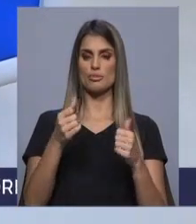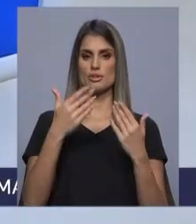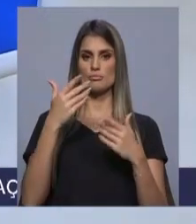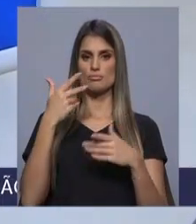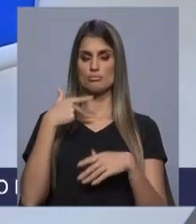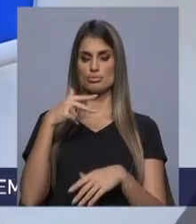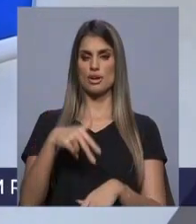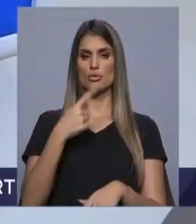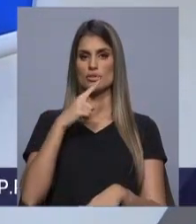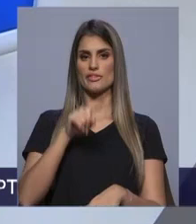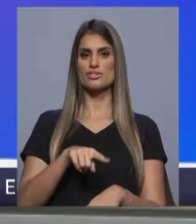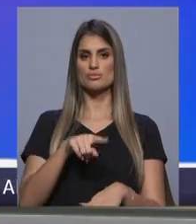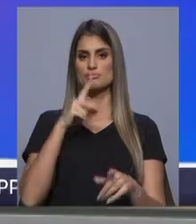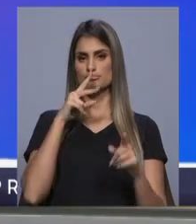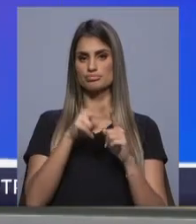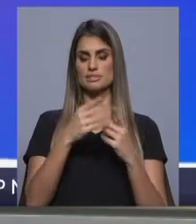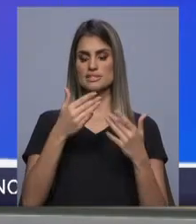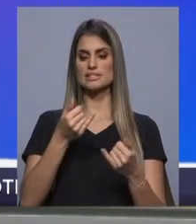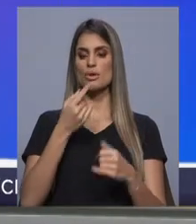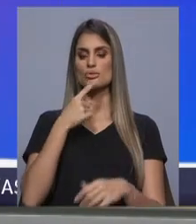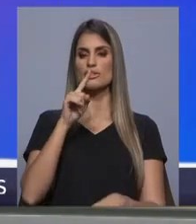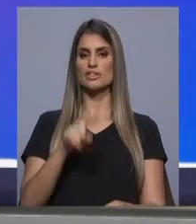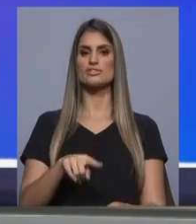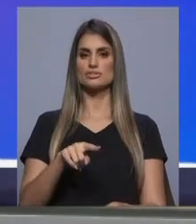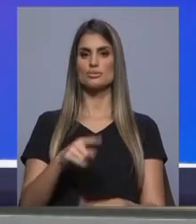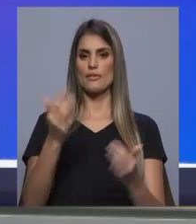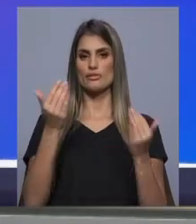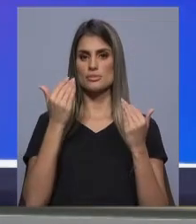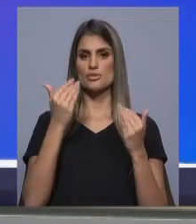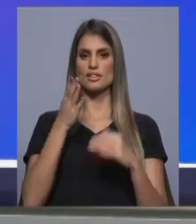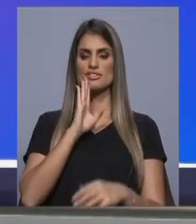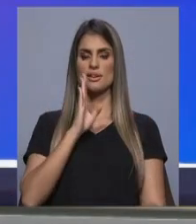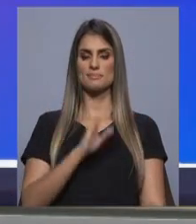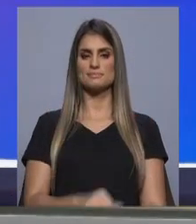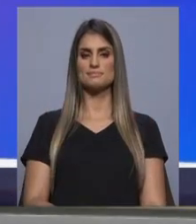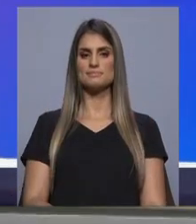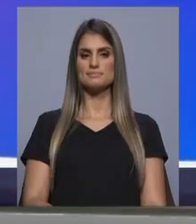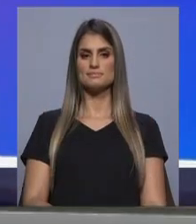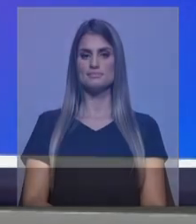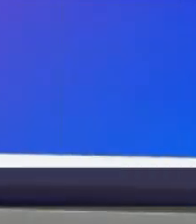Fazemos uma pausa e já vamos voltar com mais notícias. Até já.